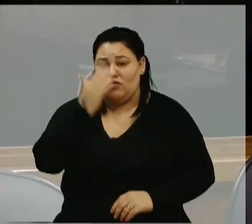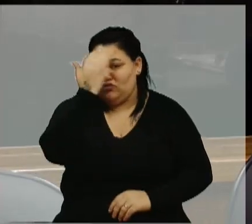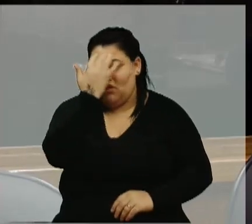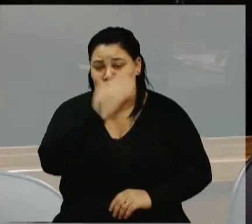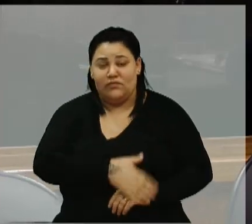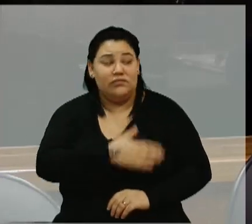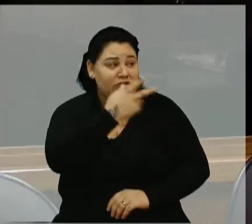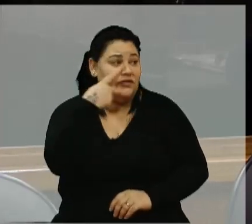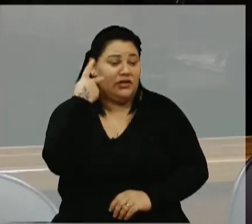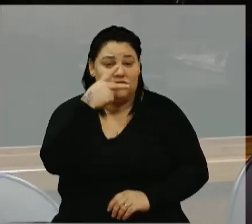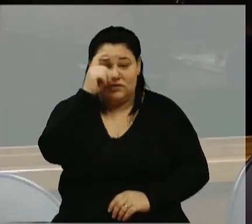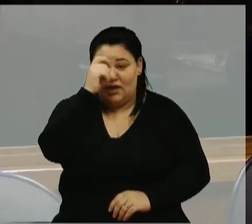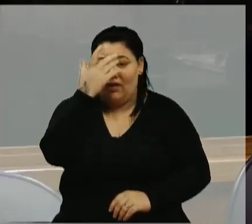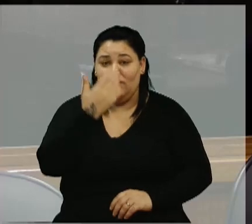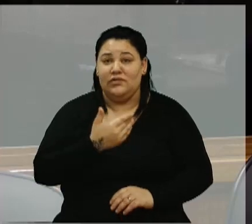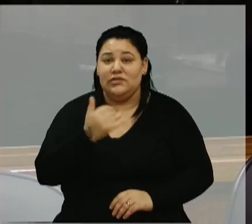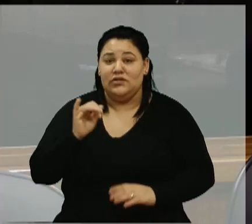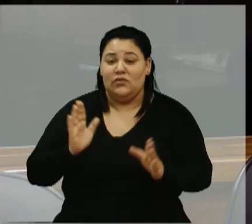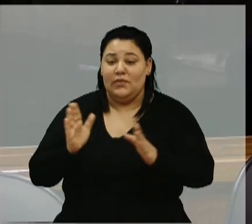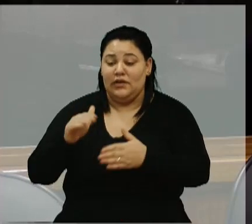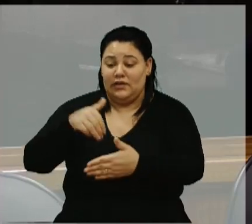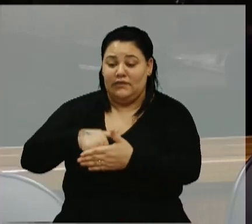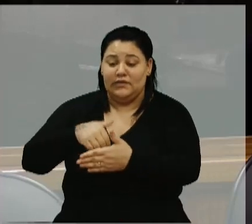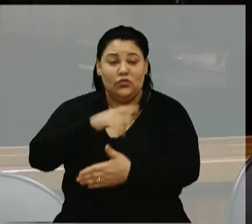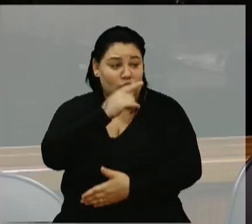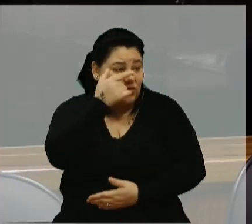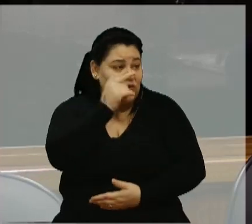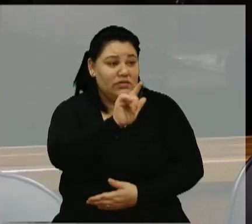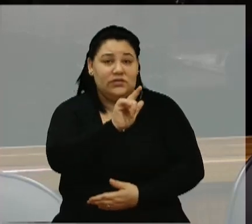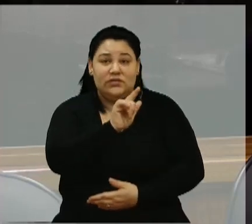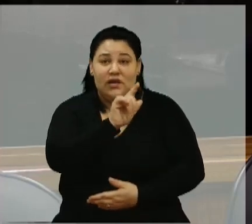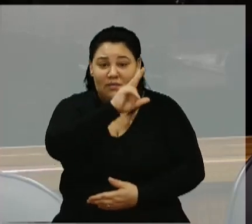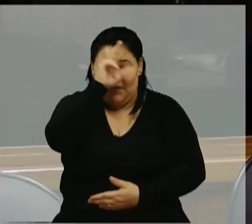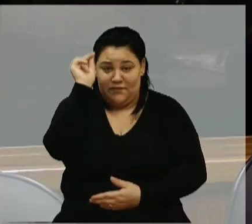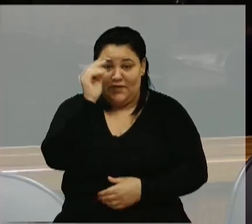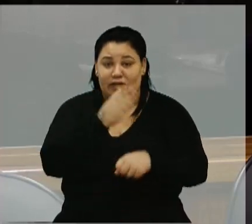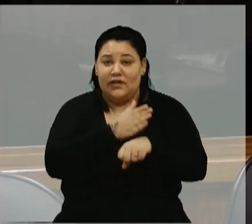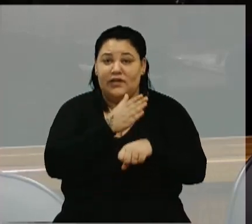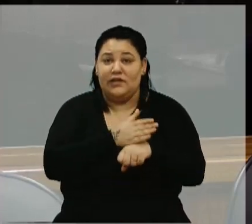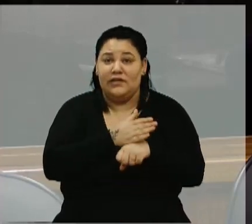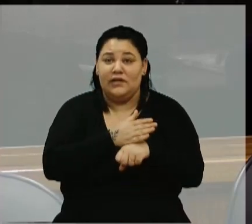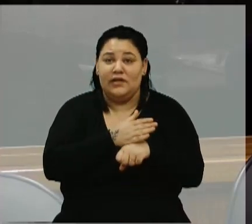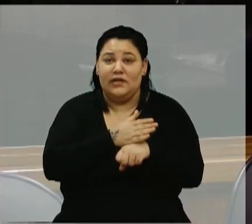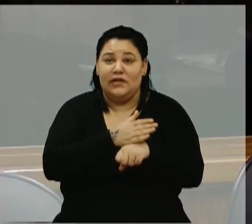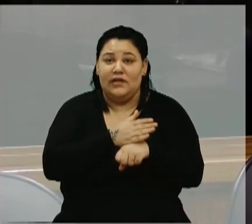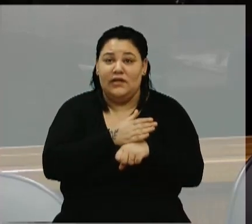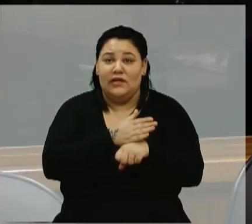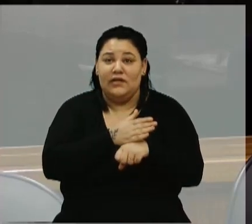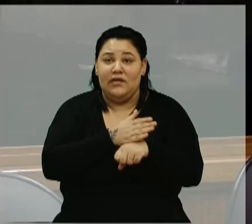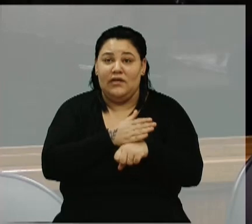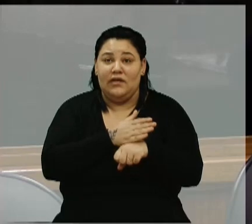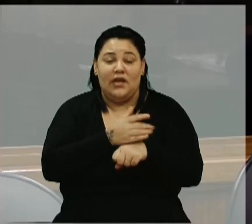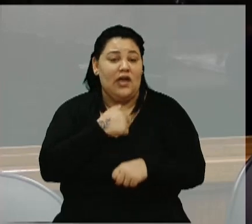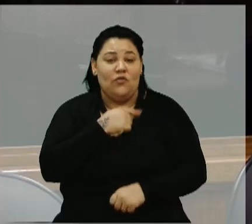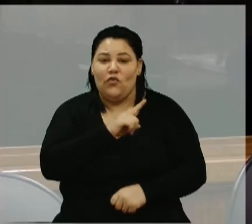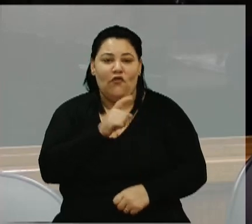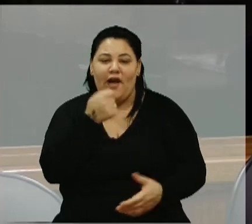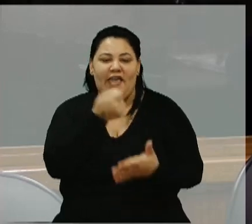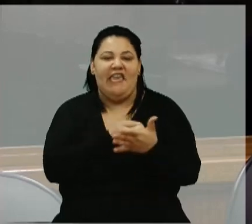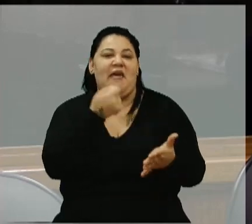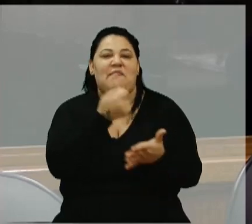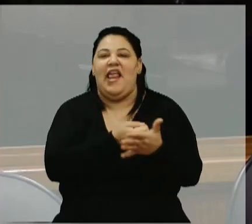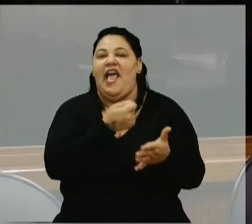Scalco. Se na eleição o senhor ganhar a eleição a prefeito, da candidata que eu aposto, eu não vou quebrar a prefeitura.